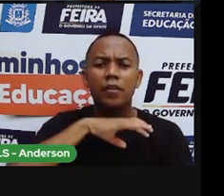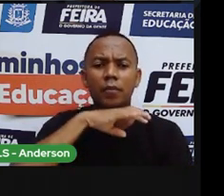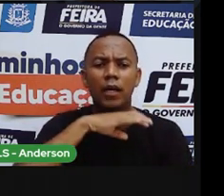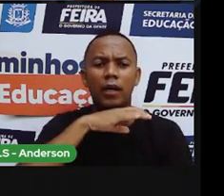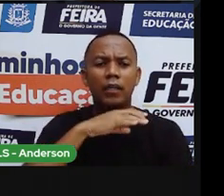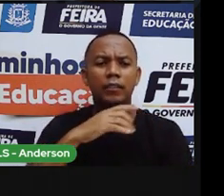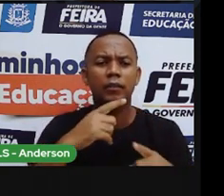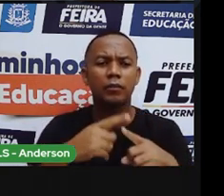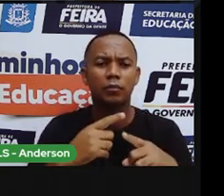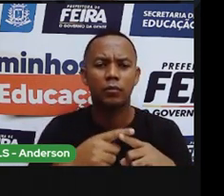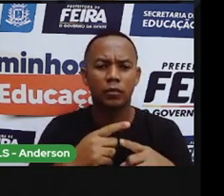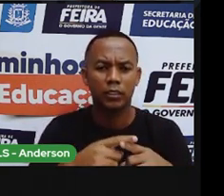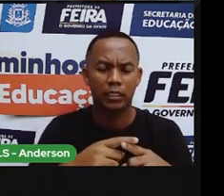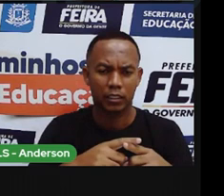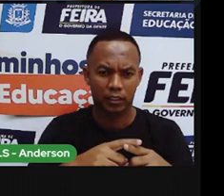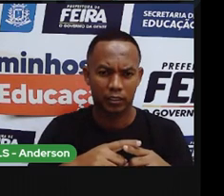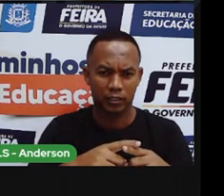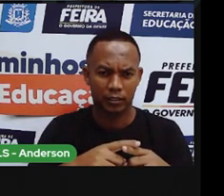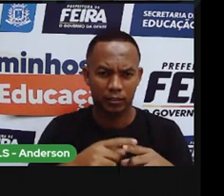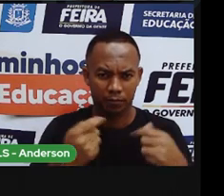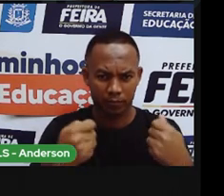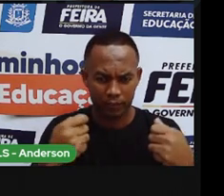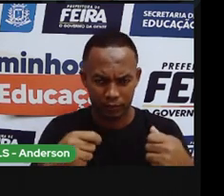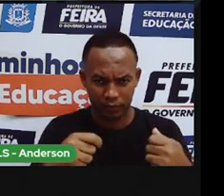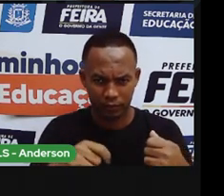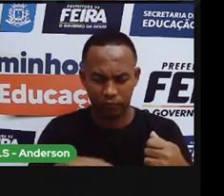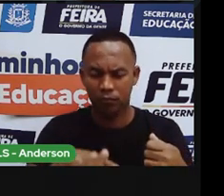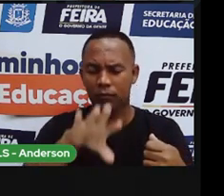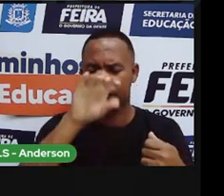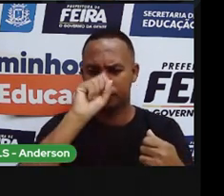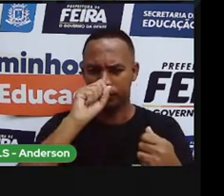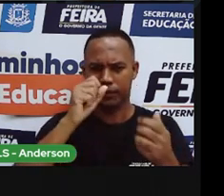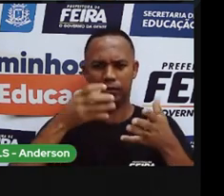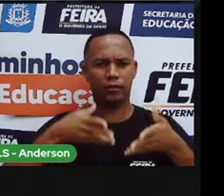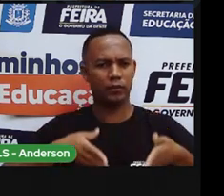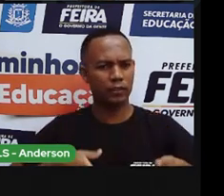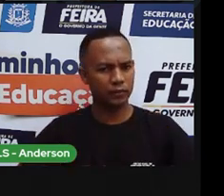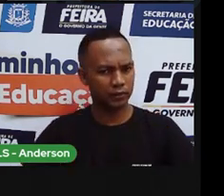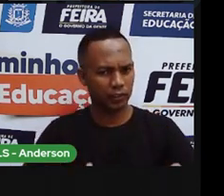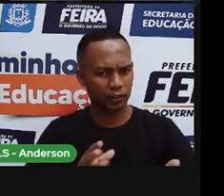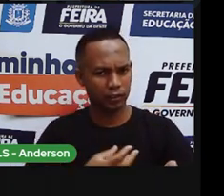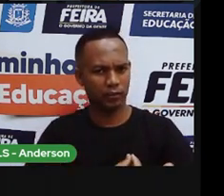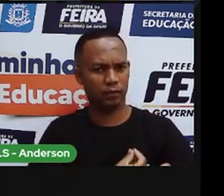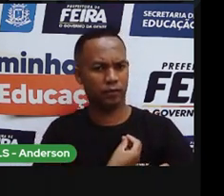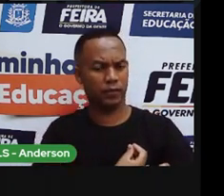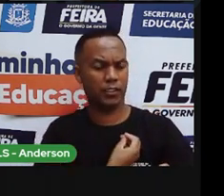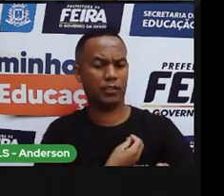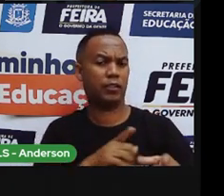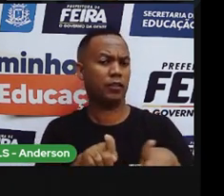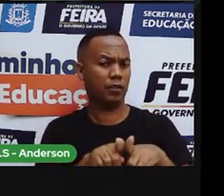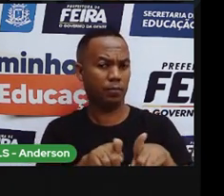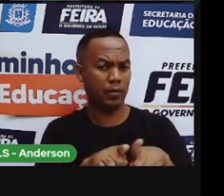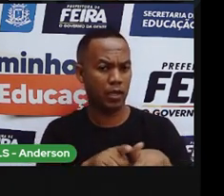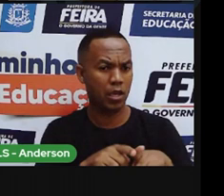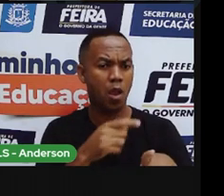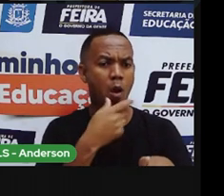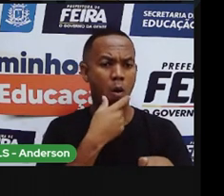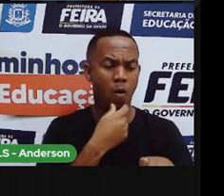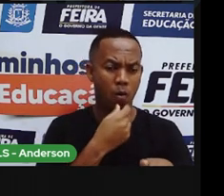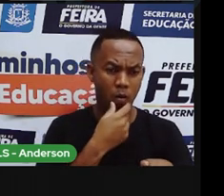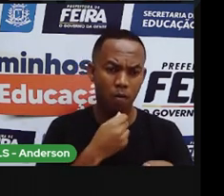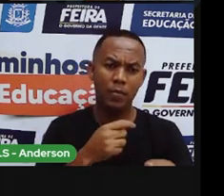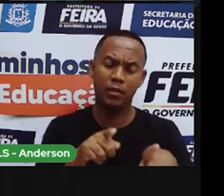dela para a respiração, para a digestão e a reprodução. E o mesmo acontece com o homem, que sem a água ele não vai